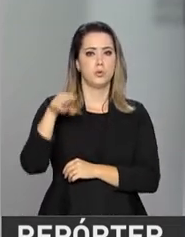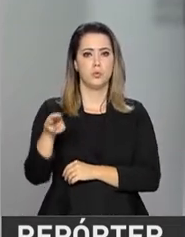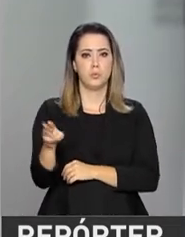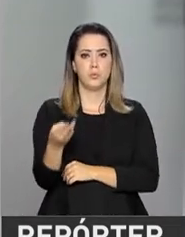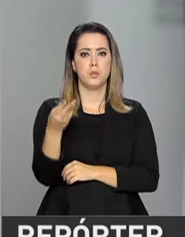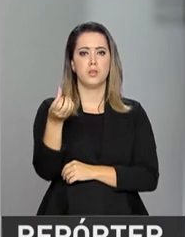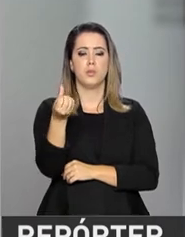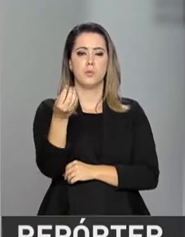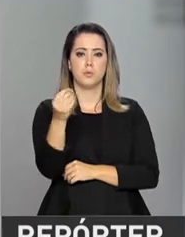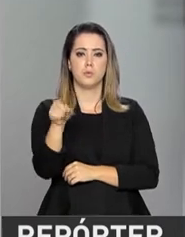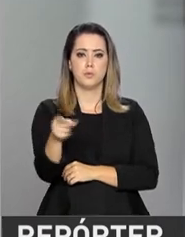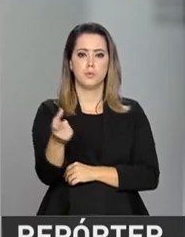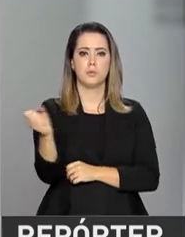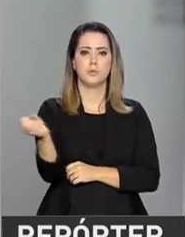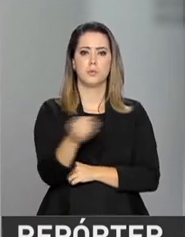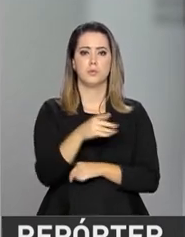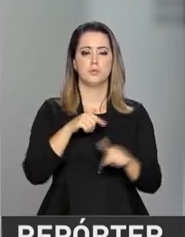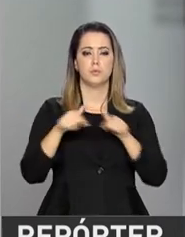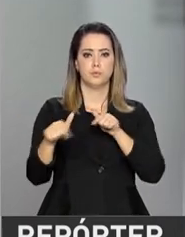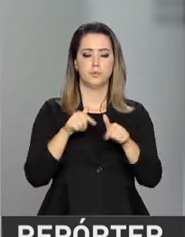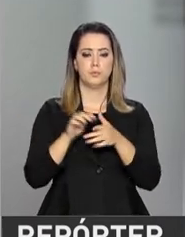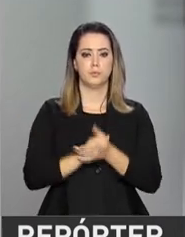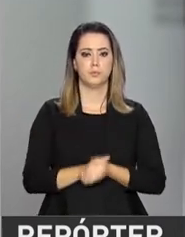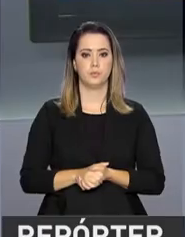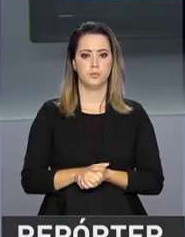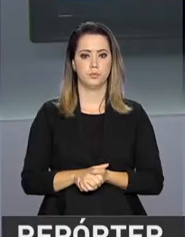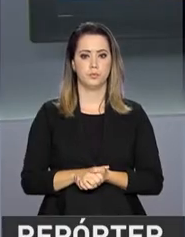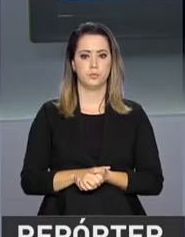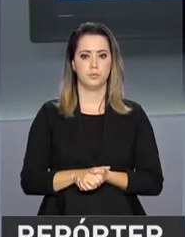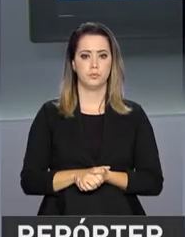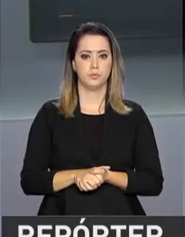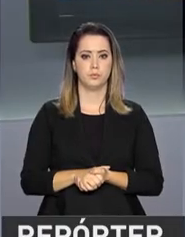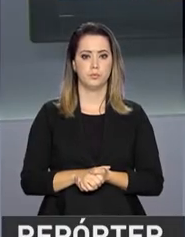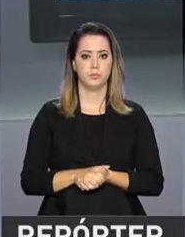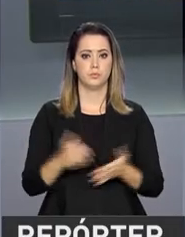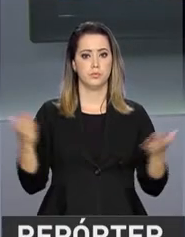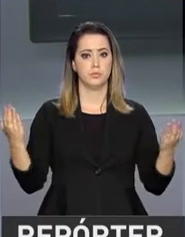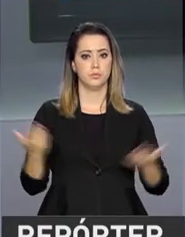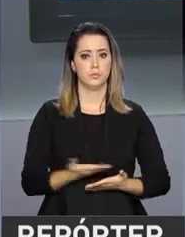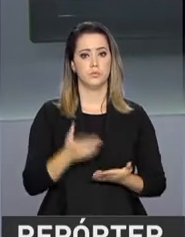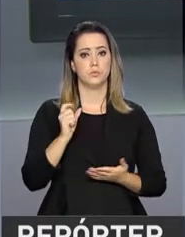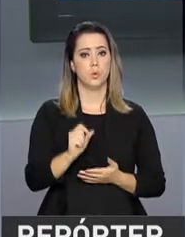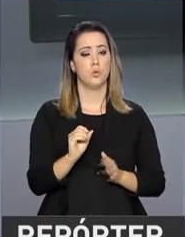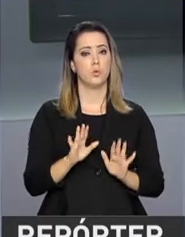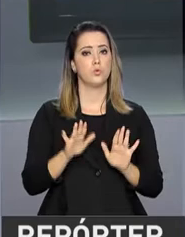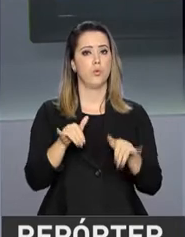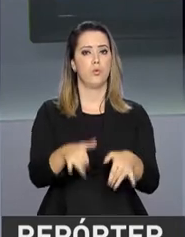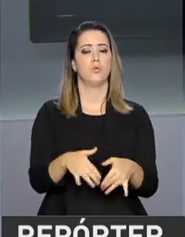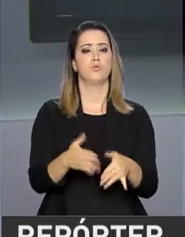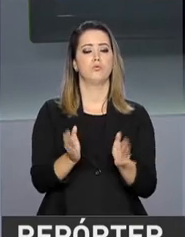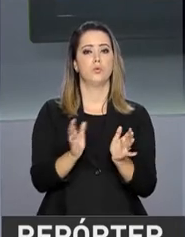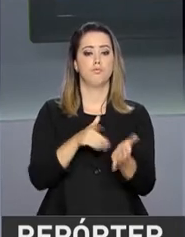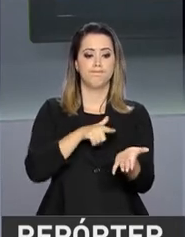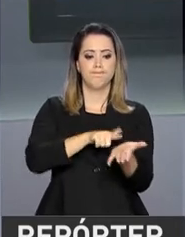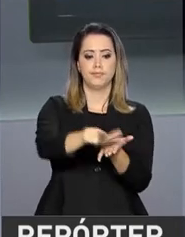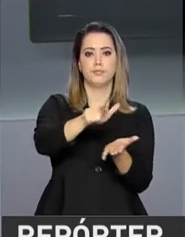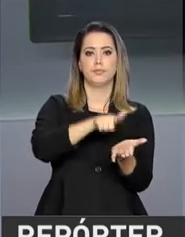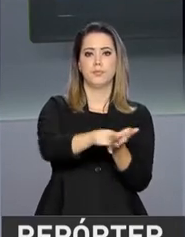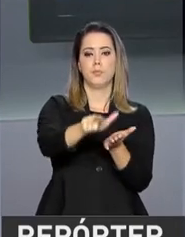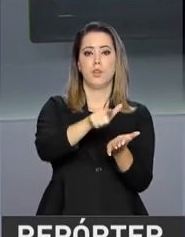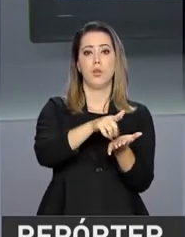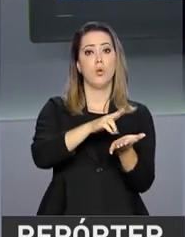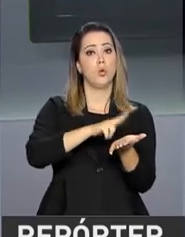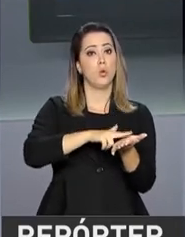600 mil novos postos de trabalho hoje foi o último dia da edição impressa do diário oficial da união